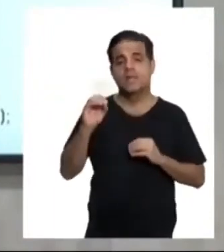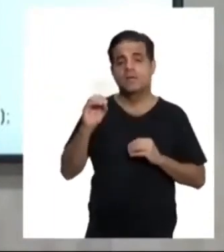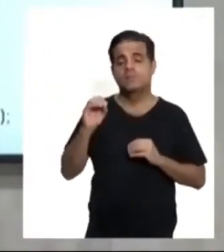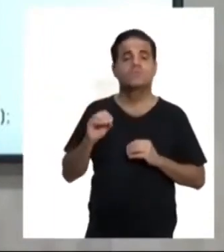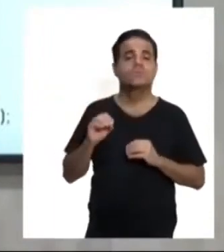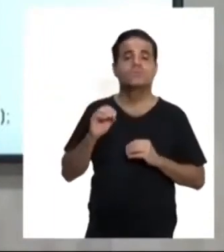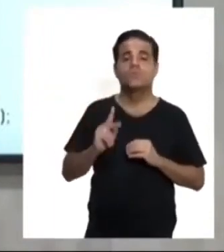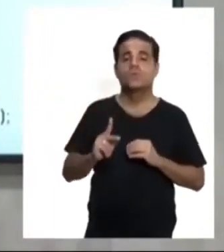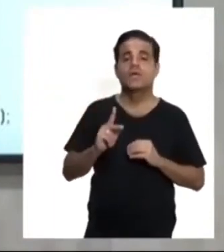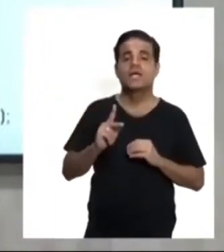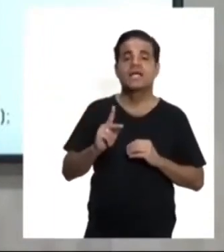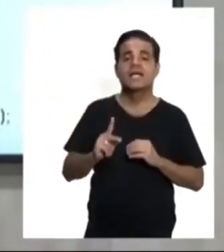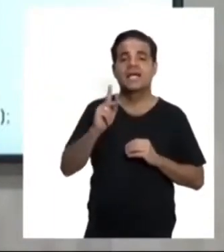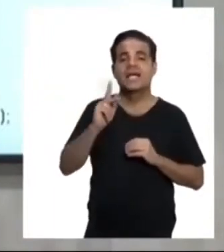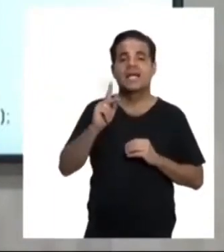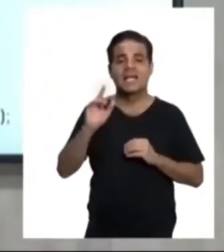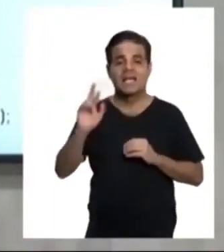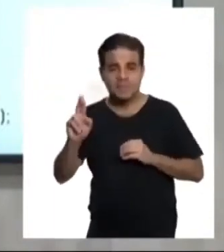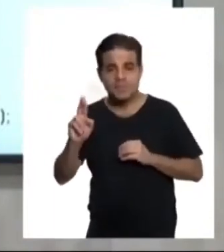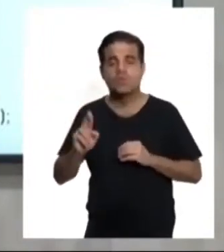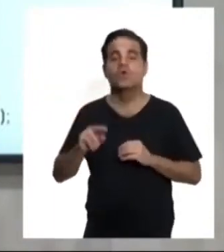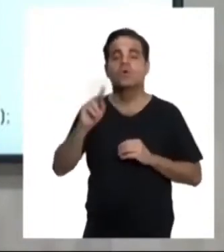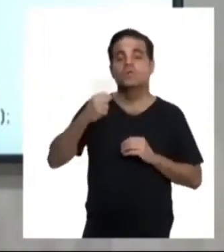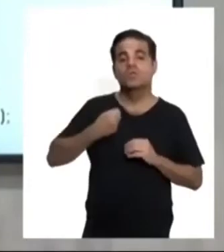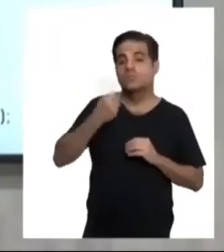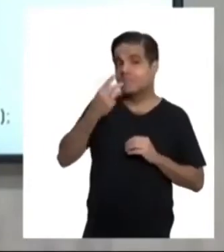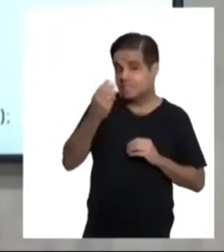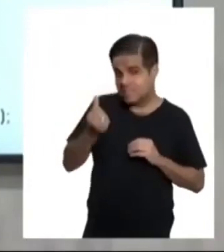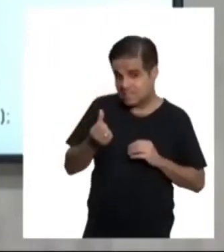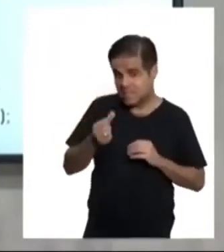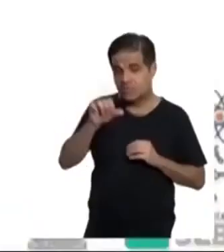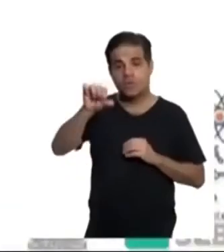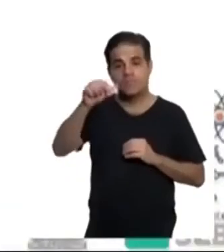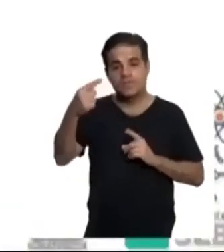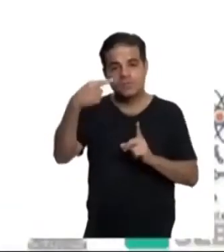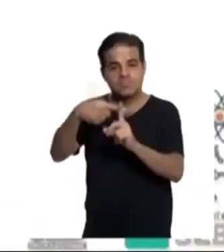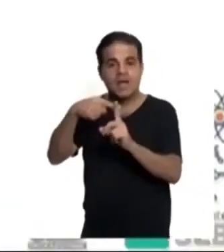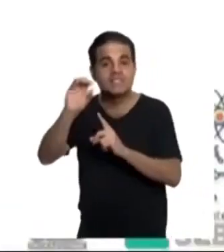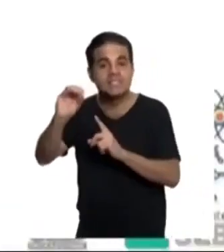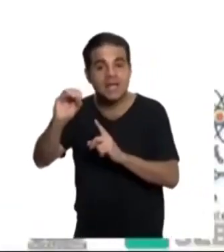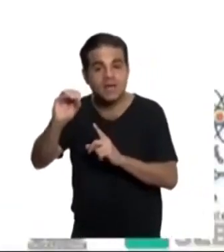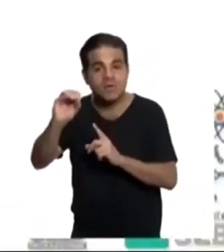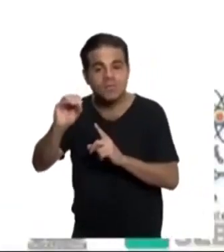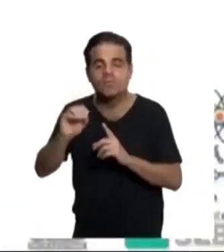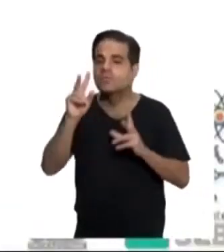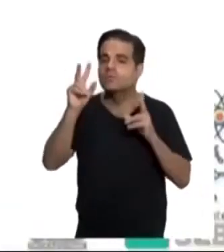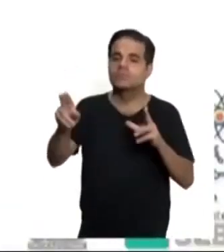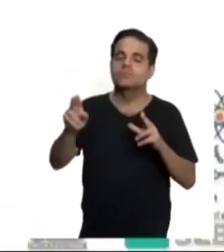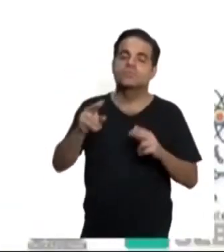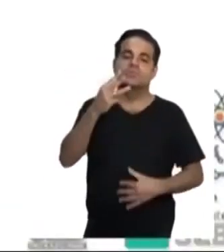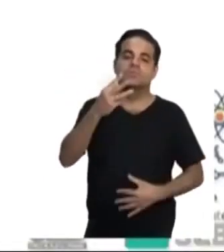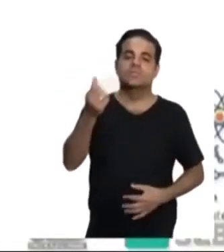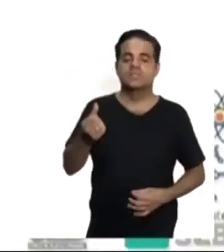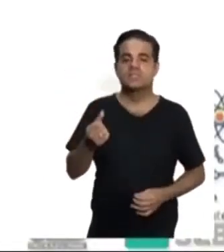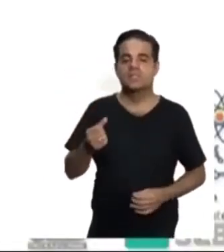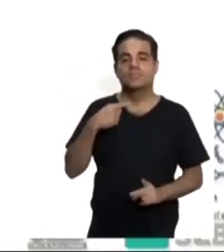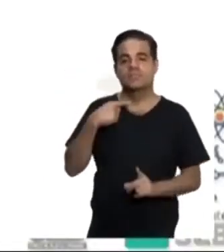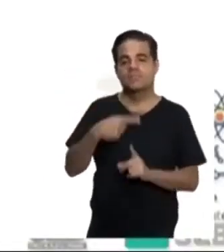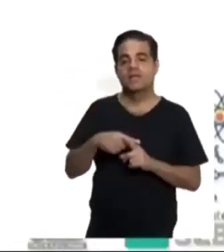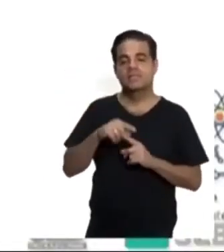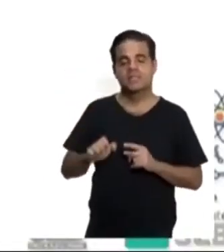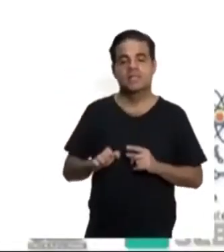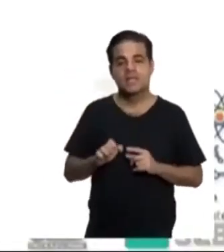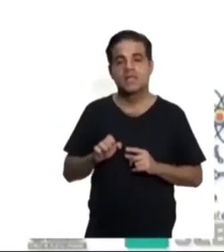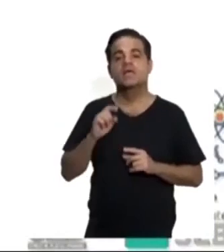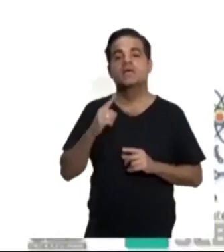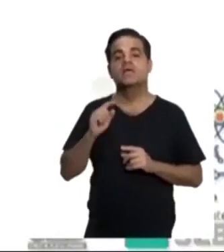o criptônio tem número atômico 36, então 92 mais 0, igual a 36 mais Z,